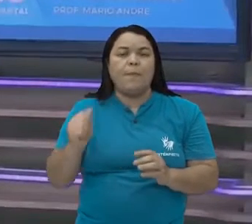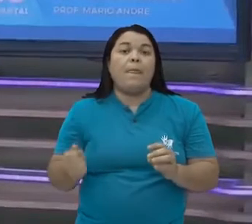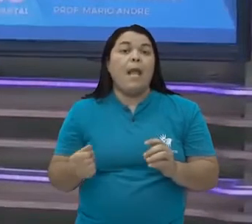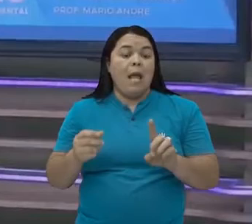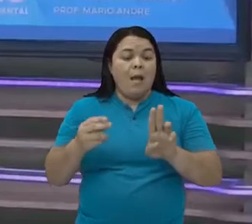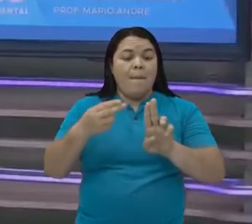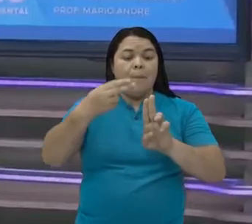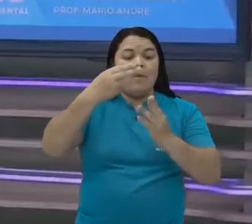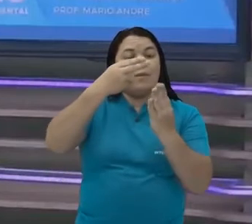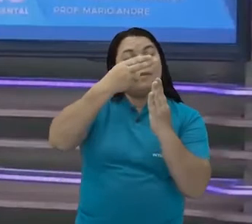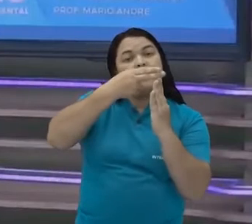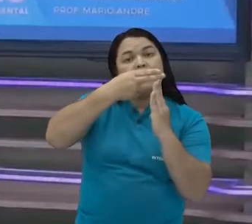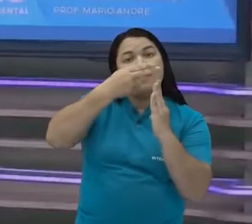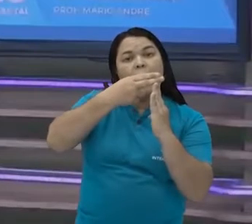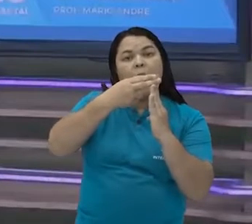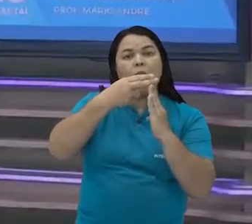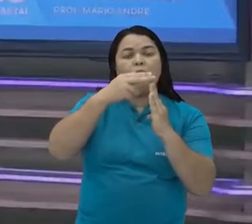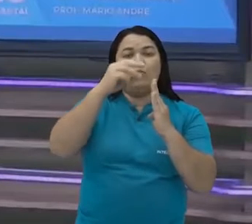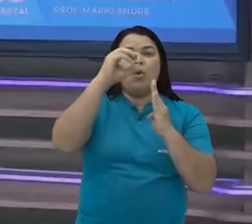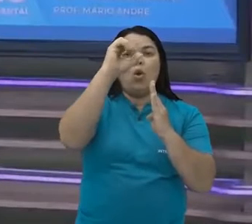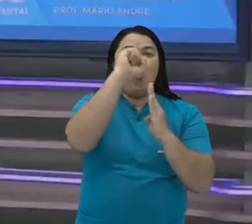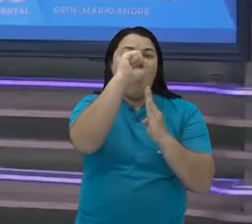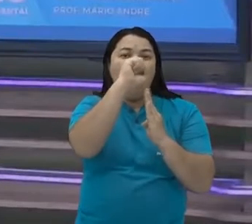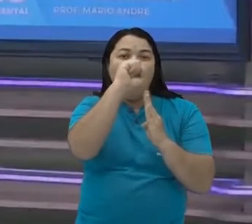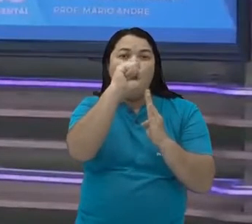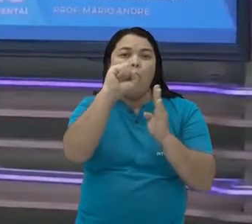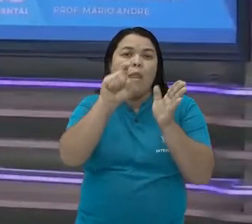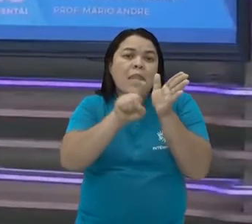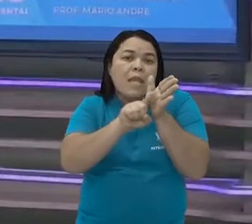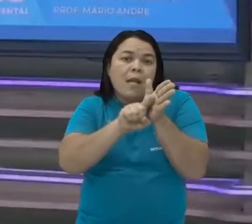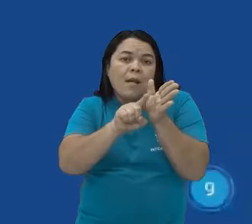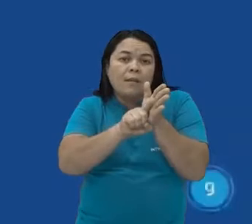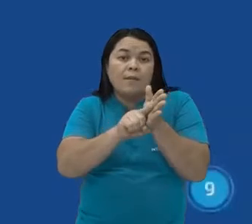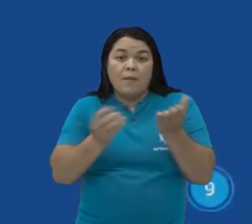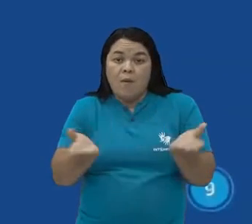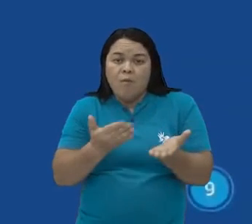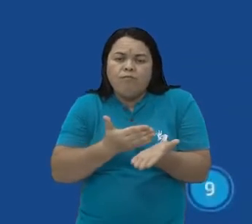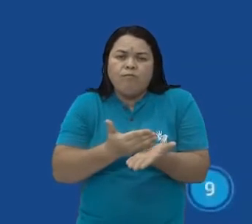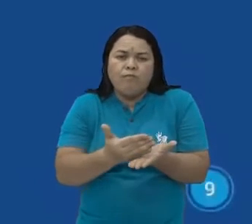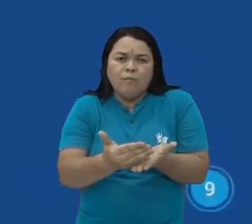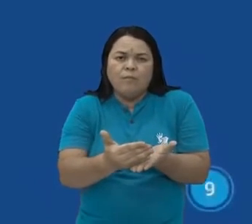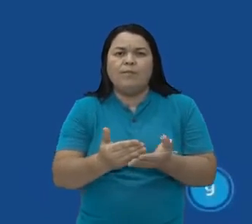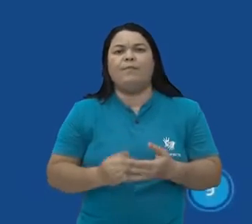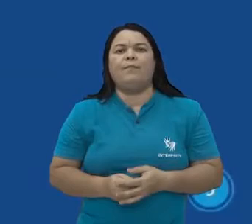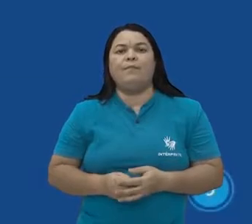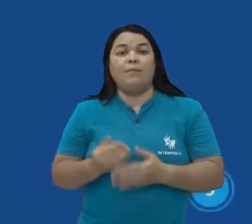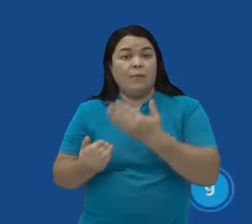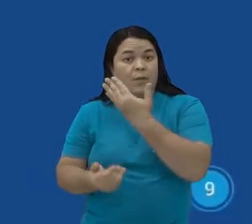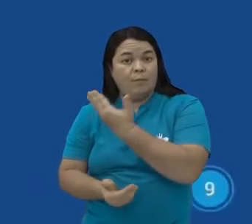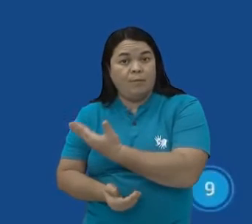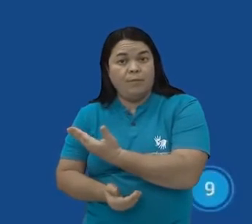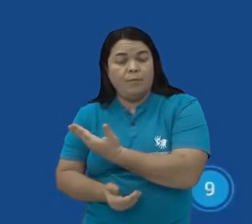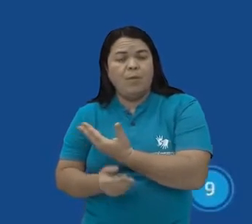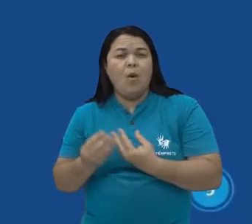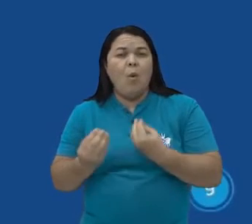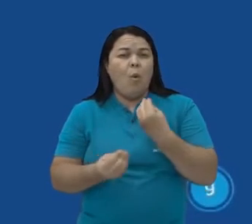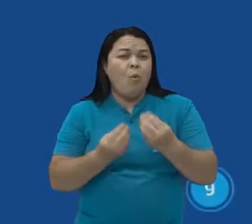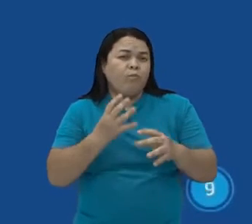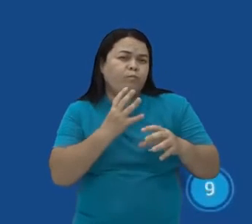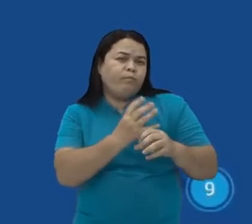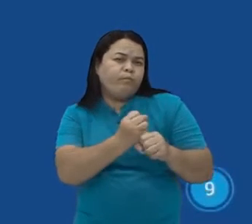então, é a partir daí que a gente vai continuar a nossa aula. Vejamos aqui na tela, então, olha só. Nós temos aqui o seguinte, como